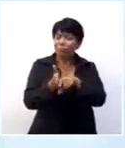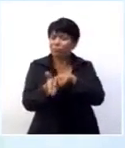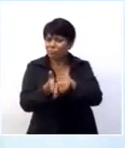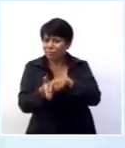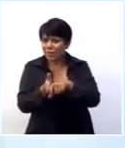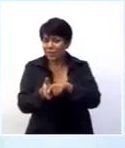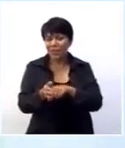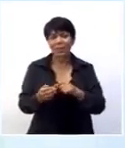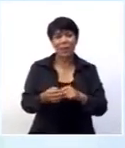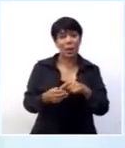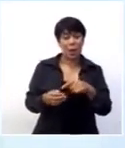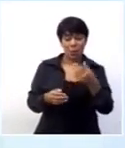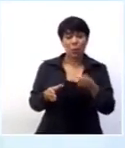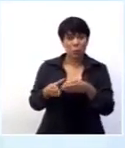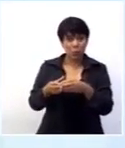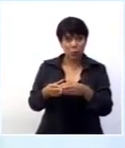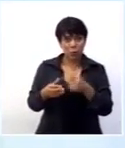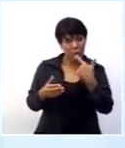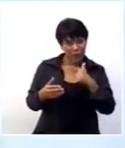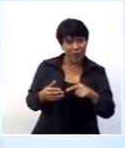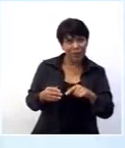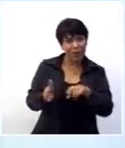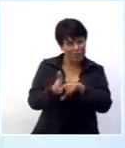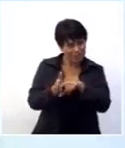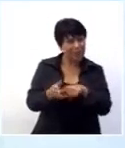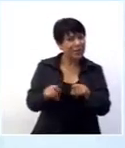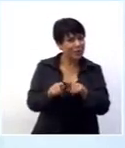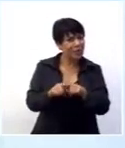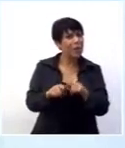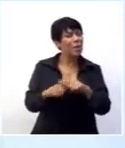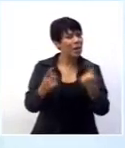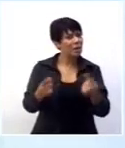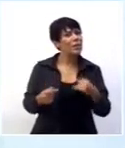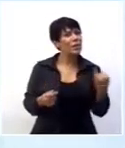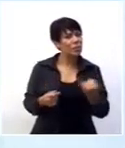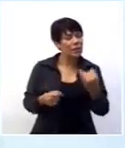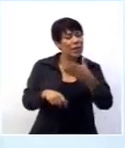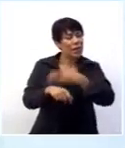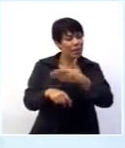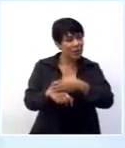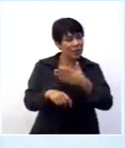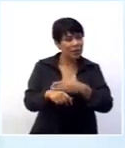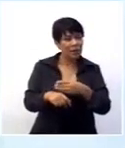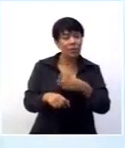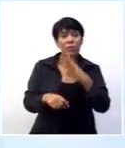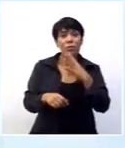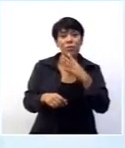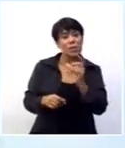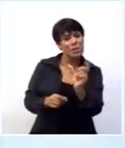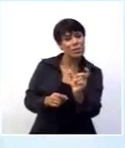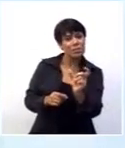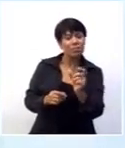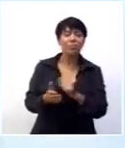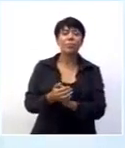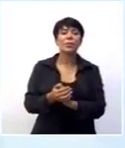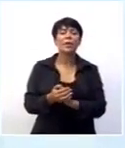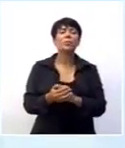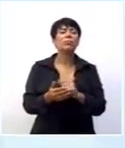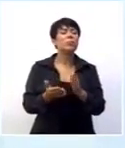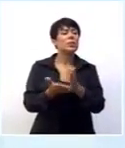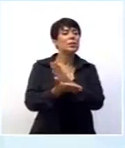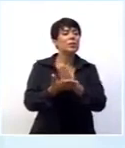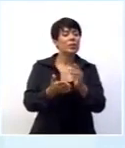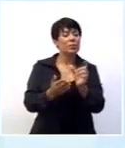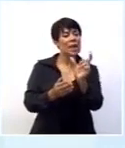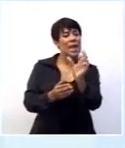pessoal de linguagens faz muito isso, mas isso serve para várias coisas, gente. É uma habilidade fundamental. Então, quando eu falo teocrático, vamos dividir em